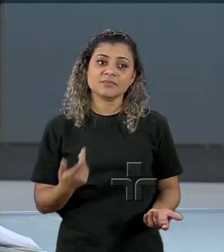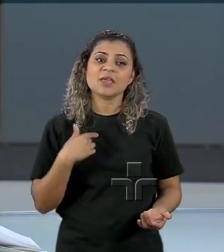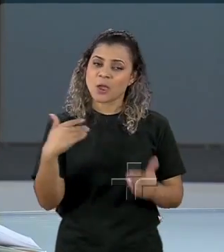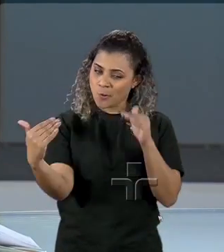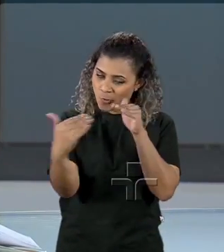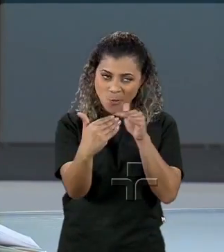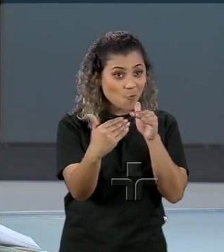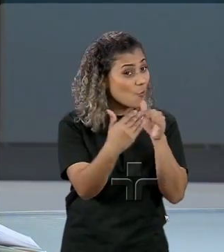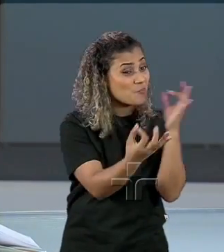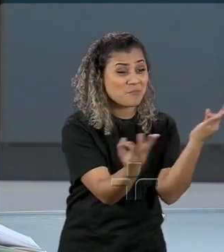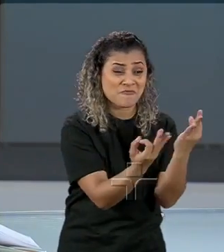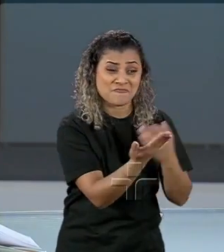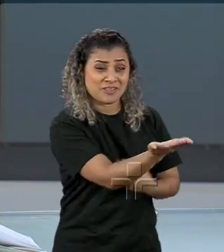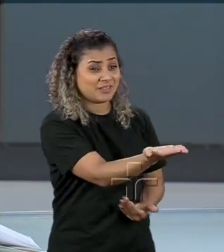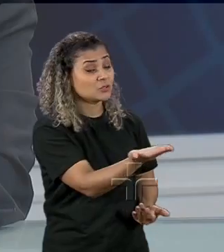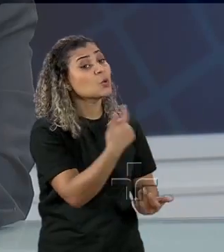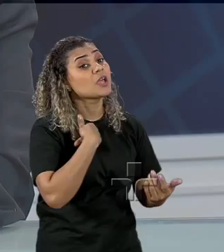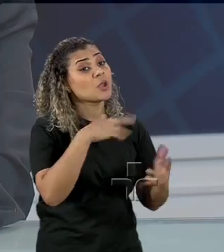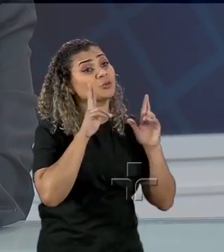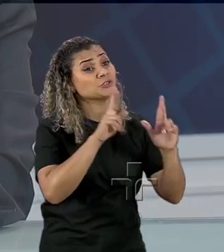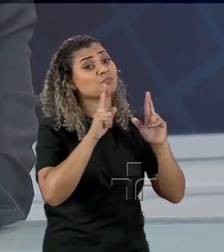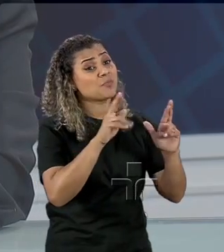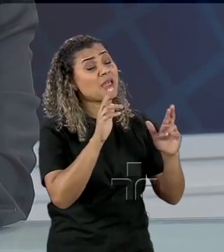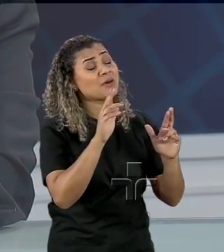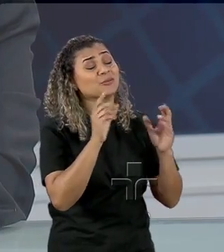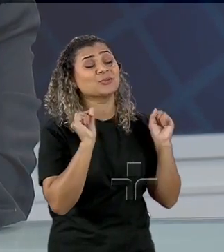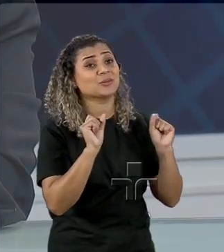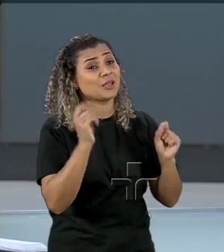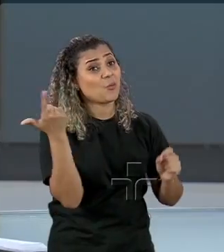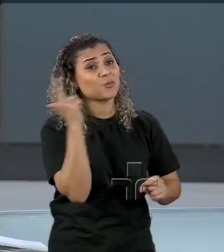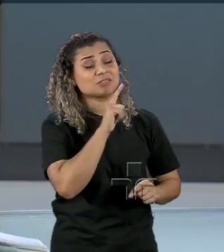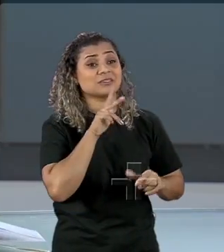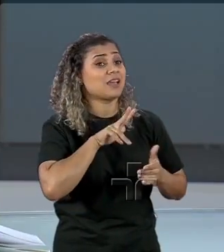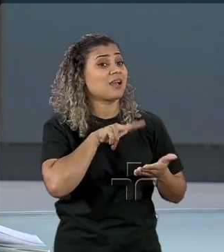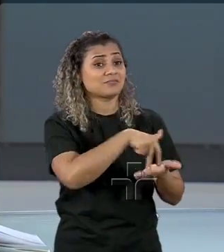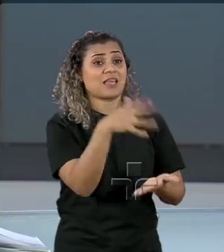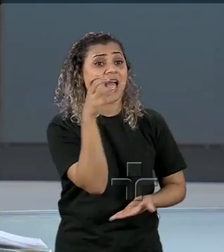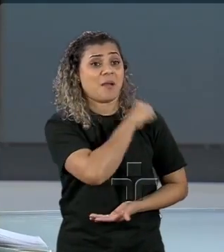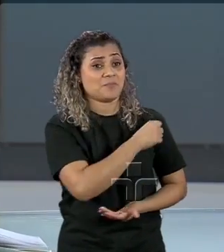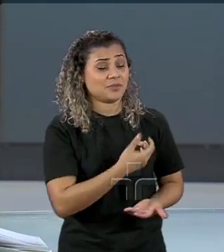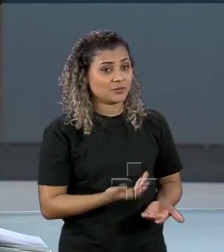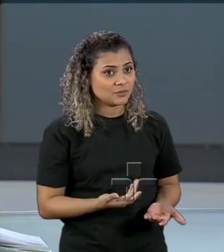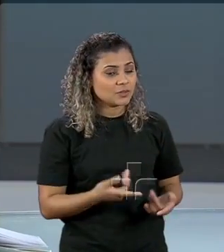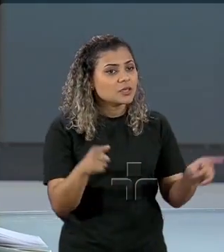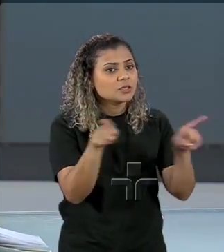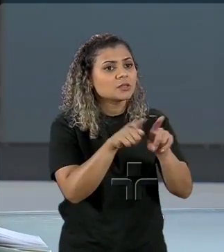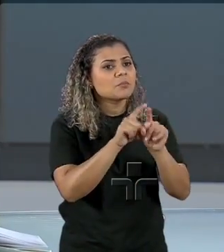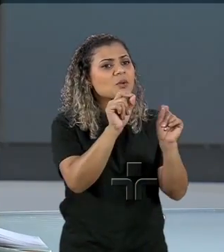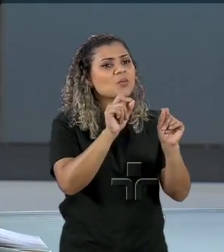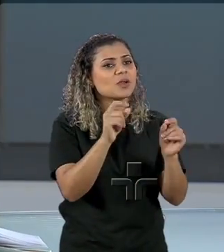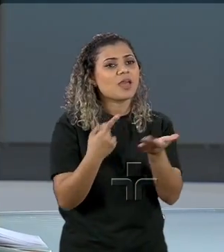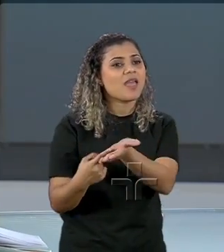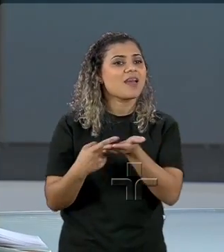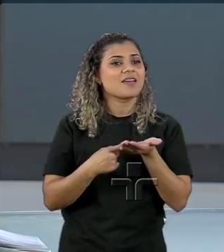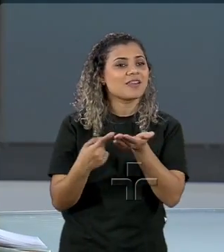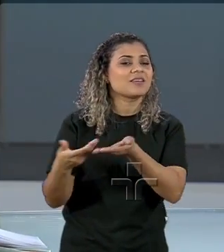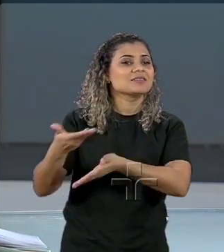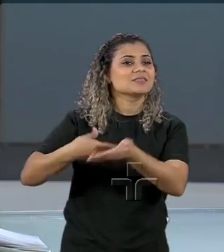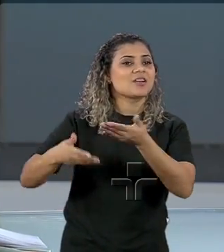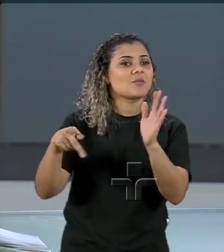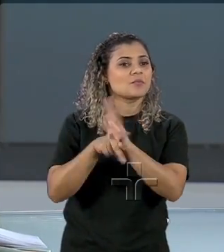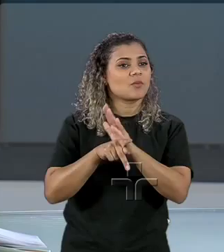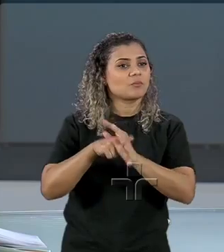embaixo e peço a Deus que reconheça a firma. Além das relações internacionais do Brasil, ali no artigo